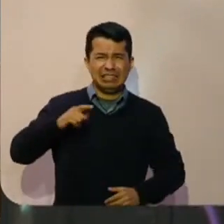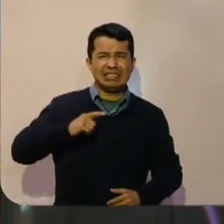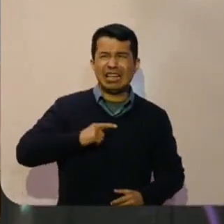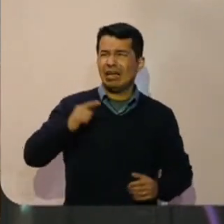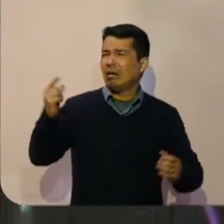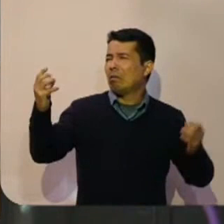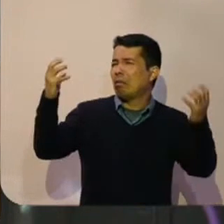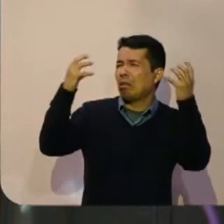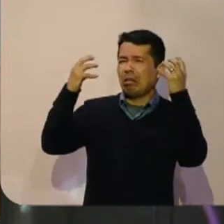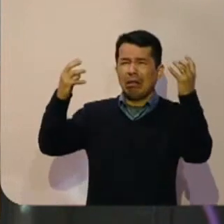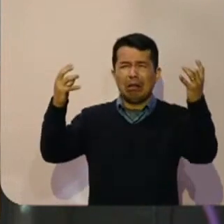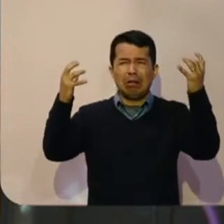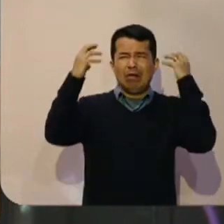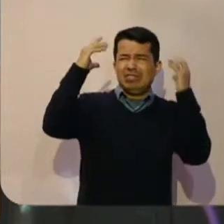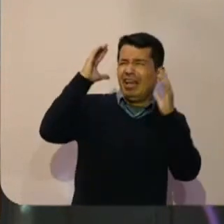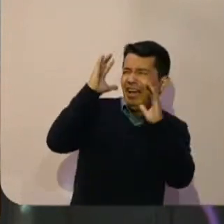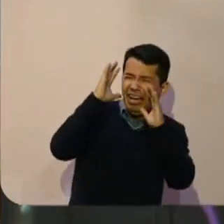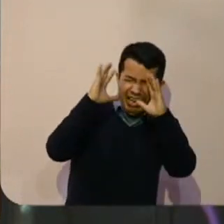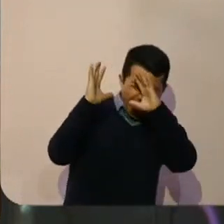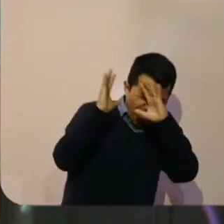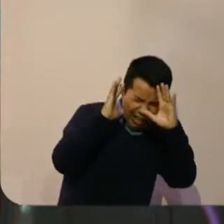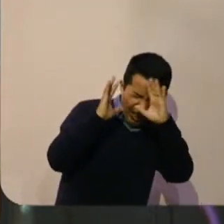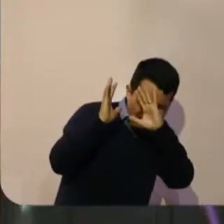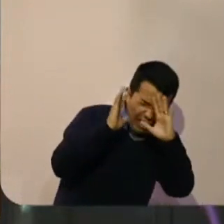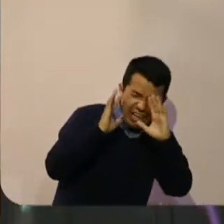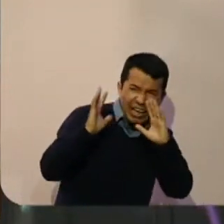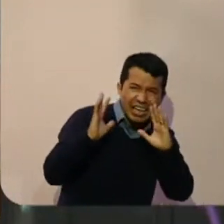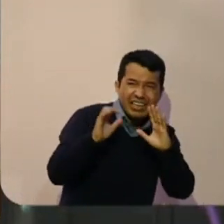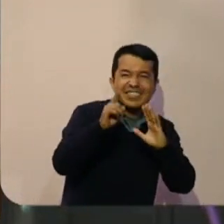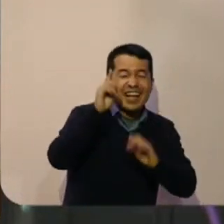quiserem te sufocar,